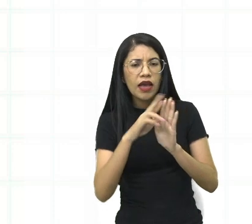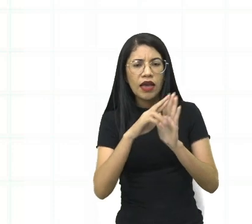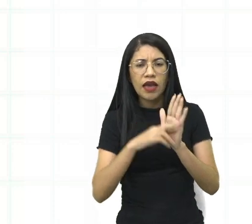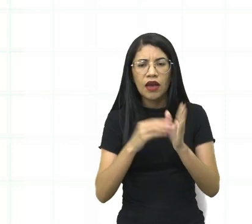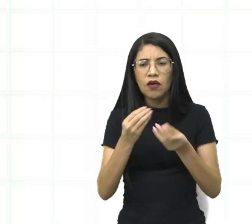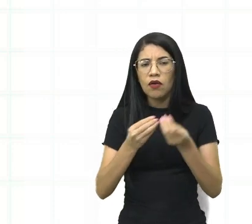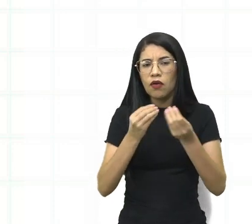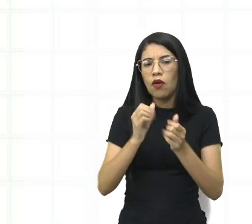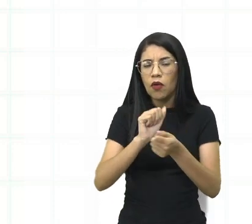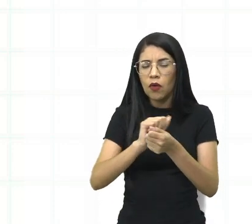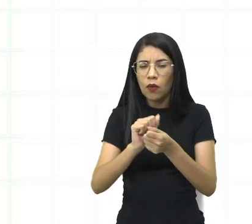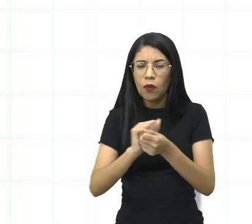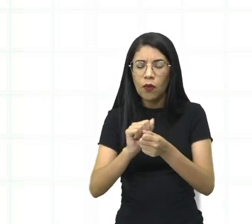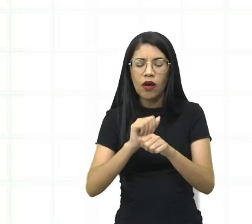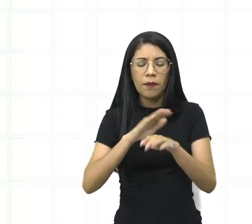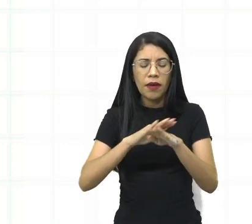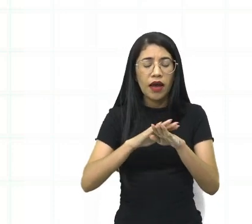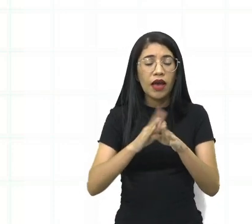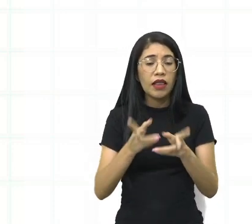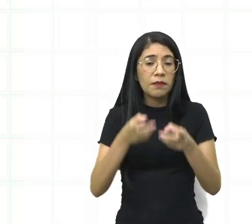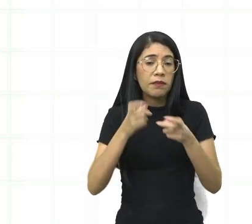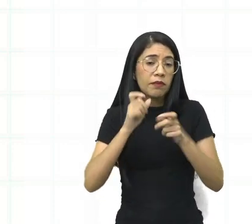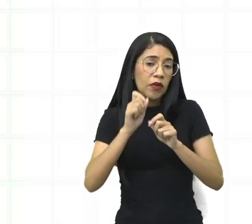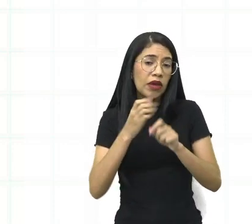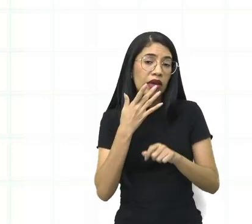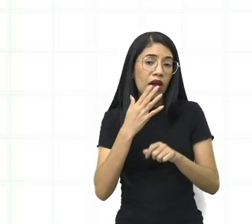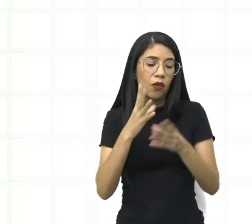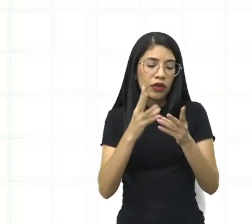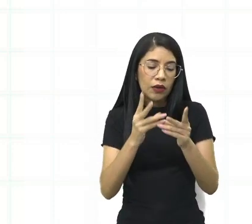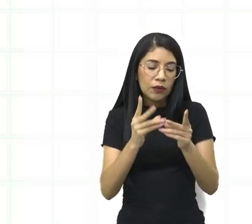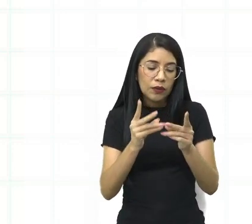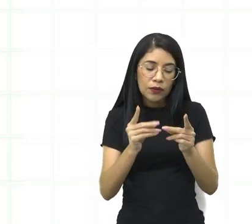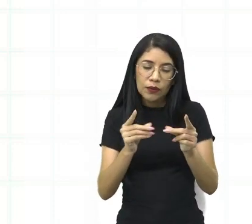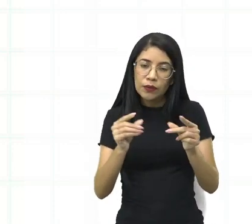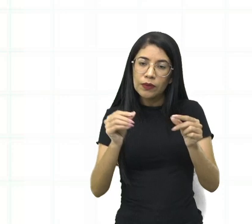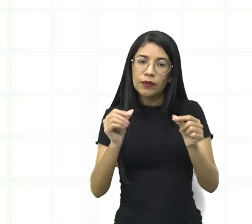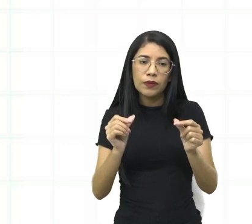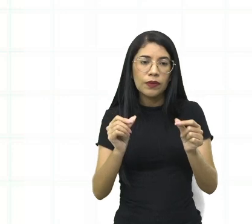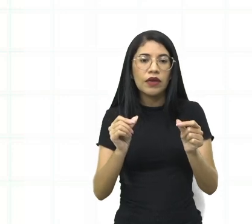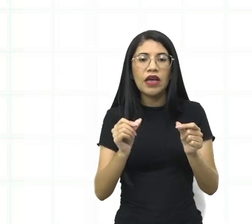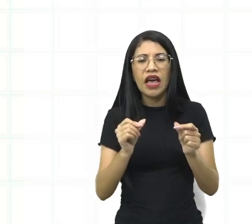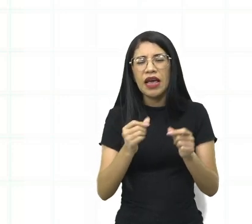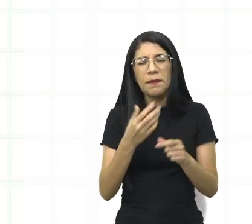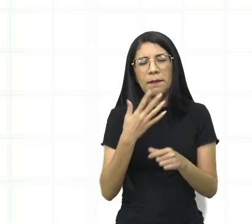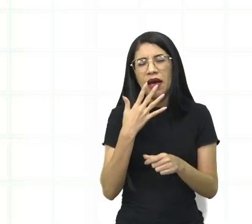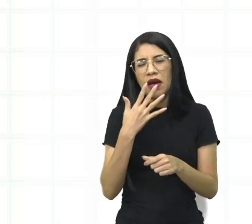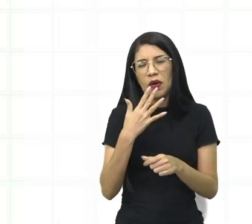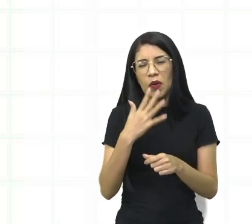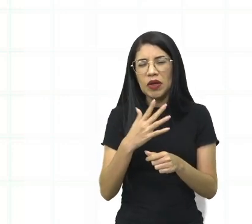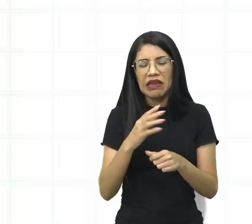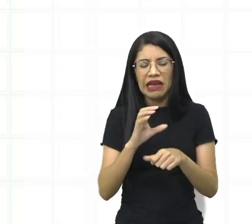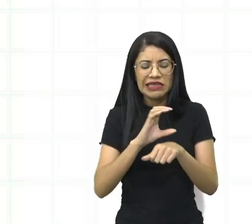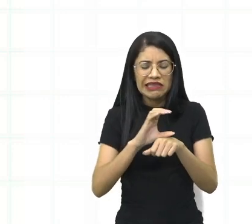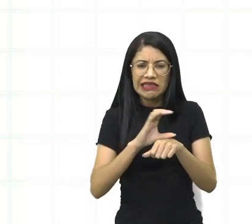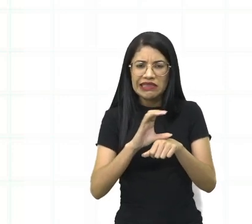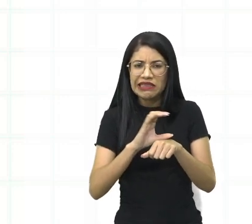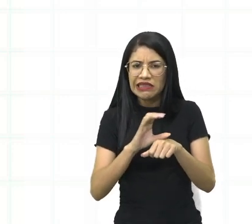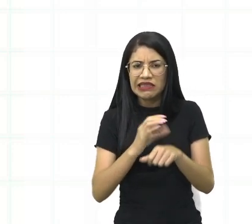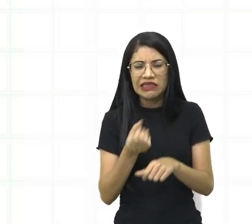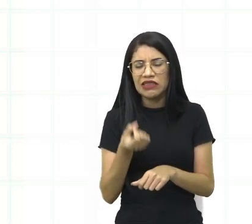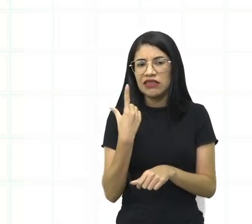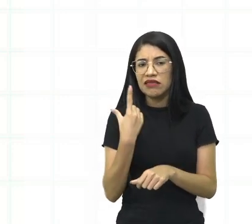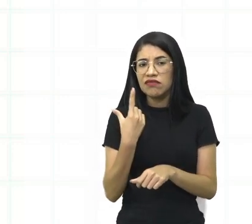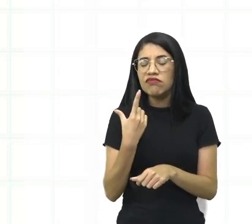do couro está se desbotando, deixando o calçado com uma tonalidade